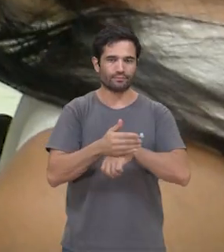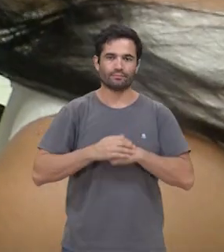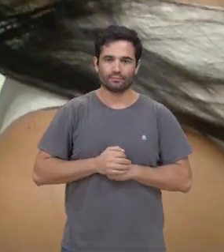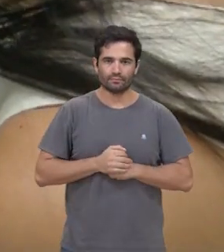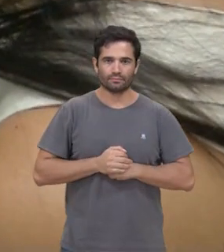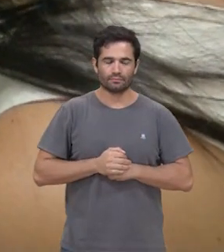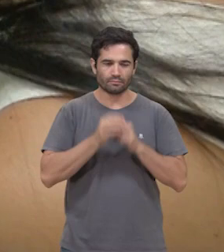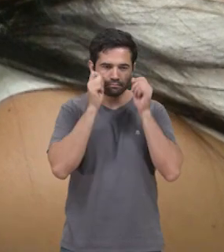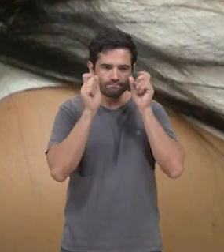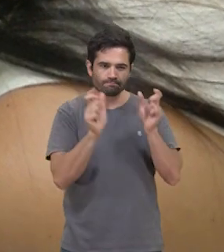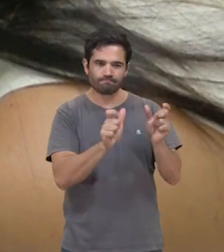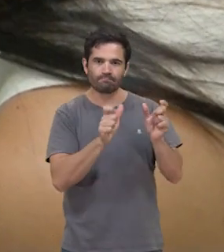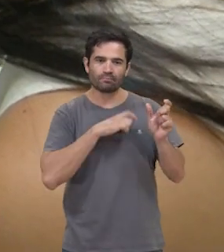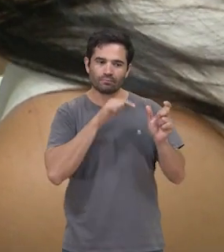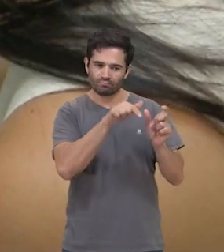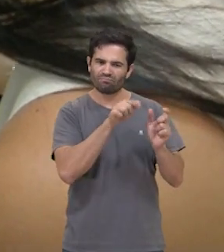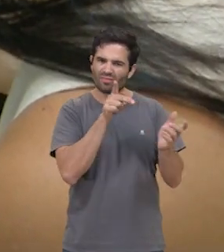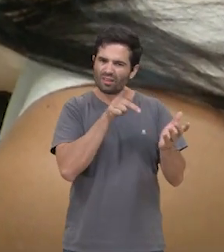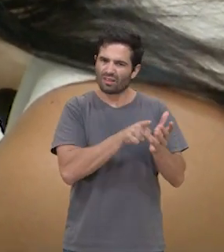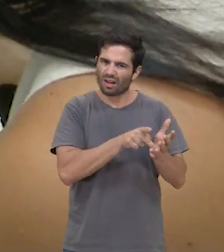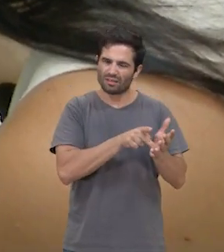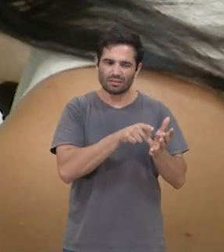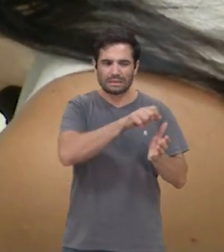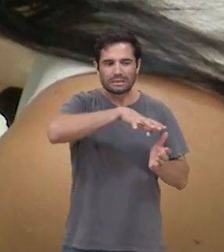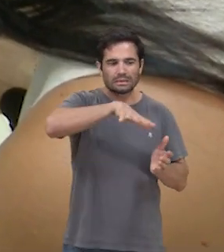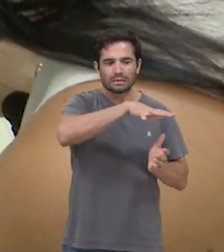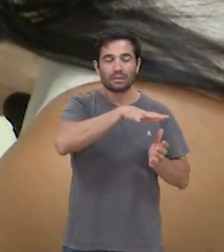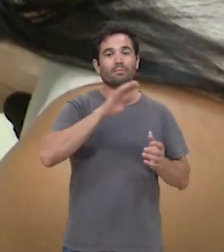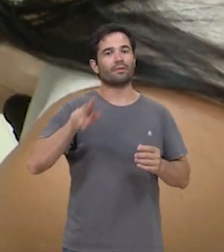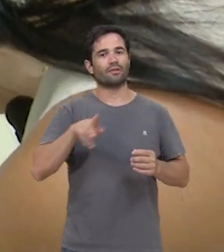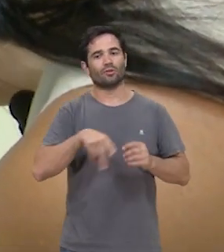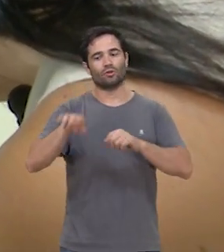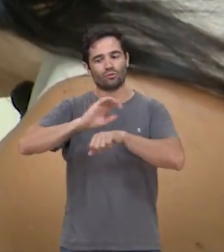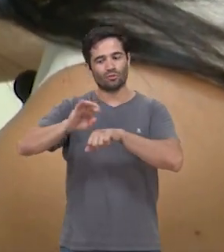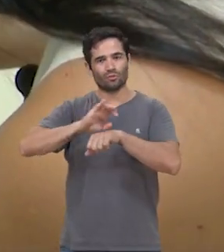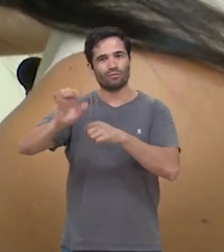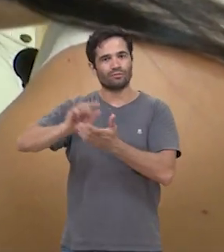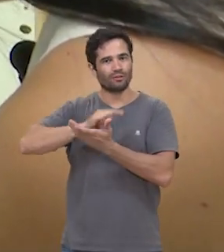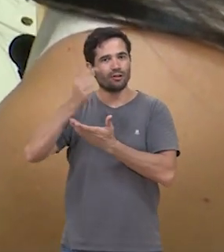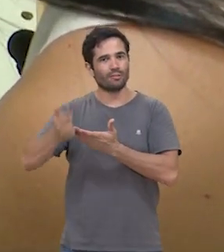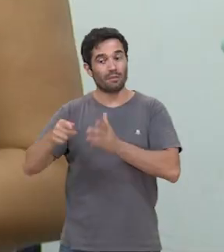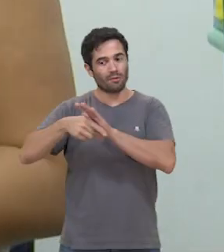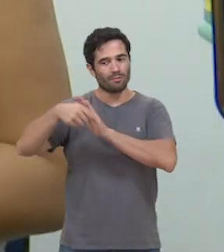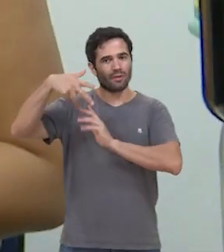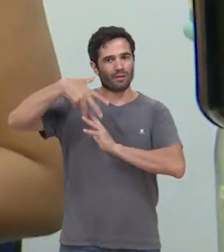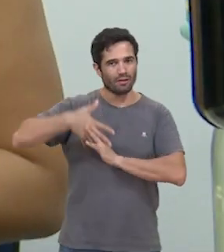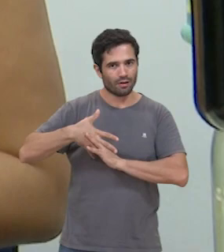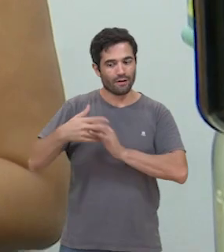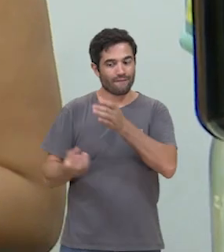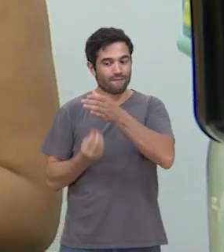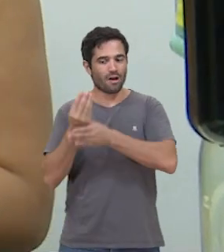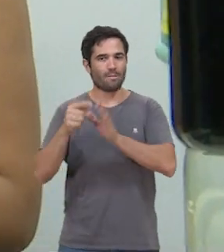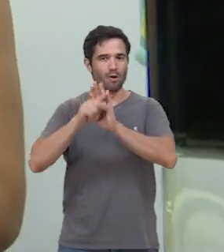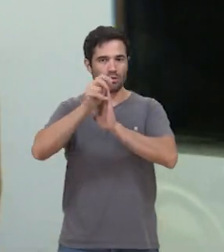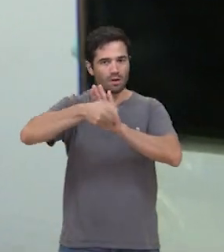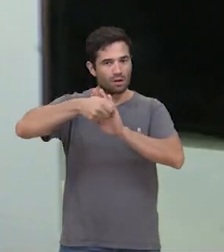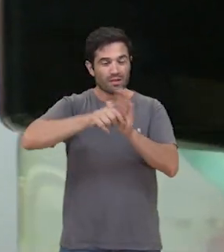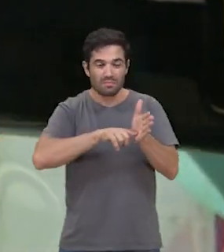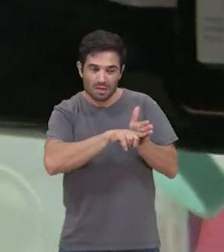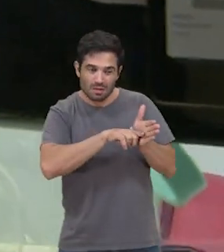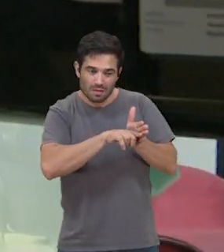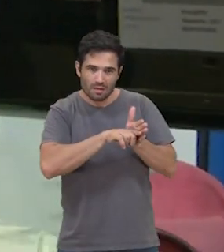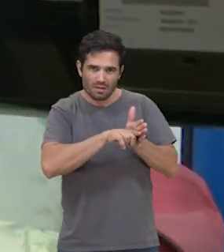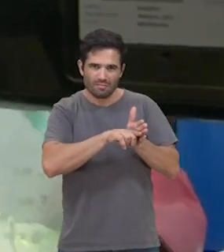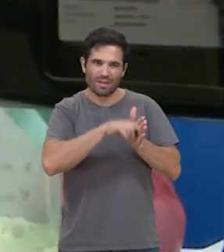rapidamente atentos a esta realidade professores do curso de jornalismo da ufms cria um projeto de